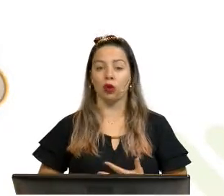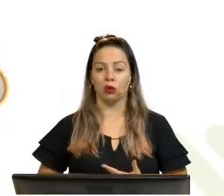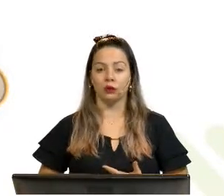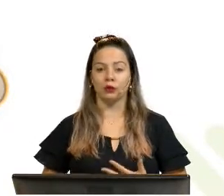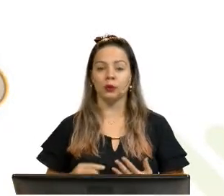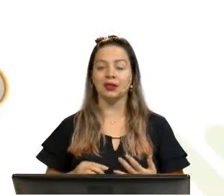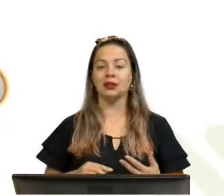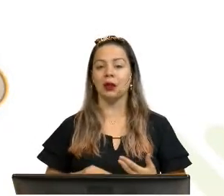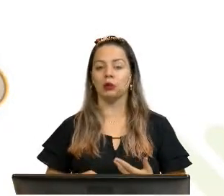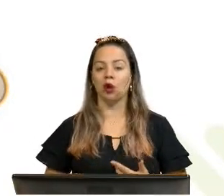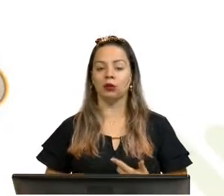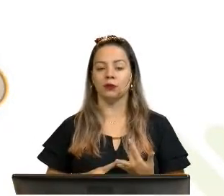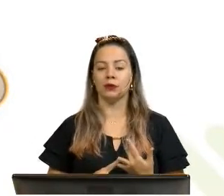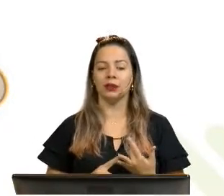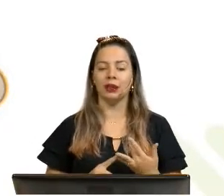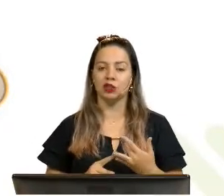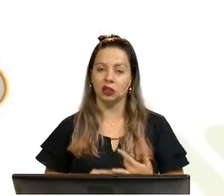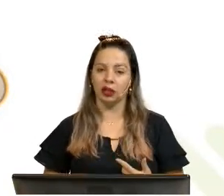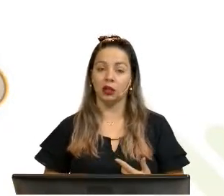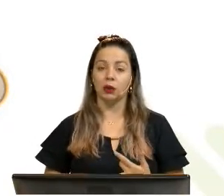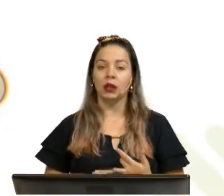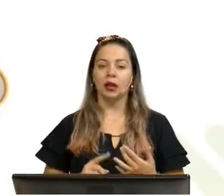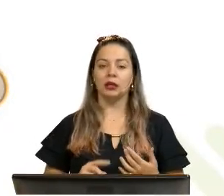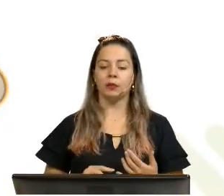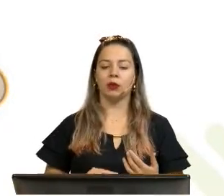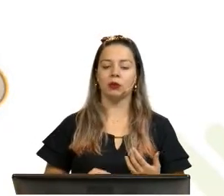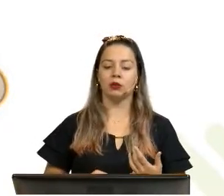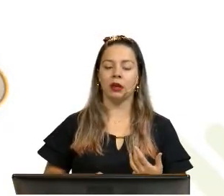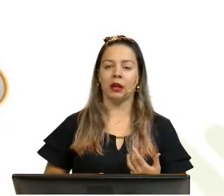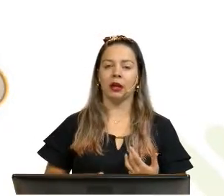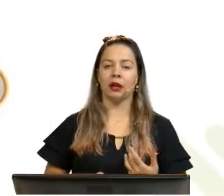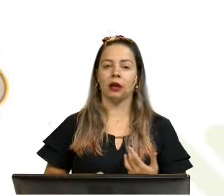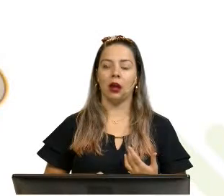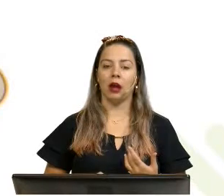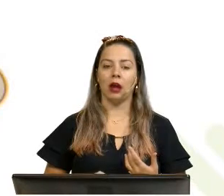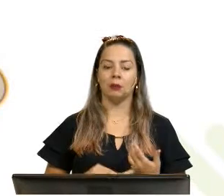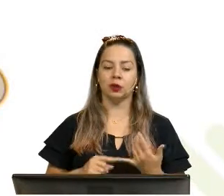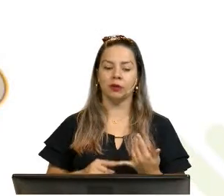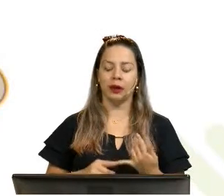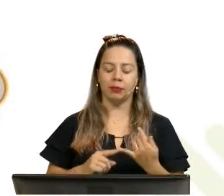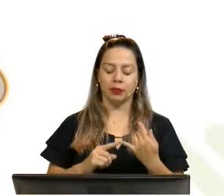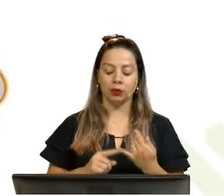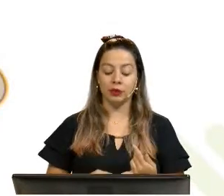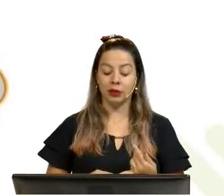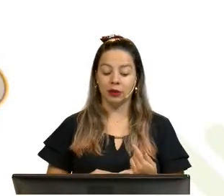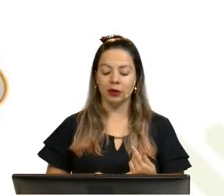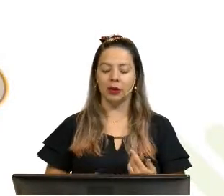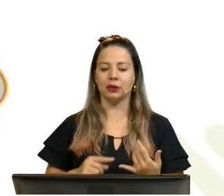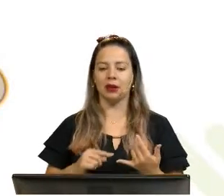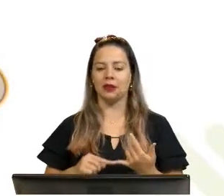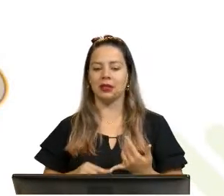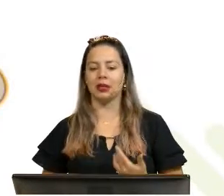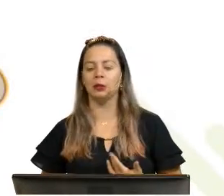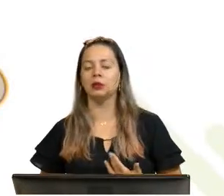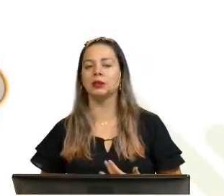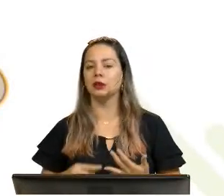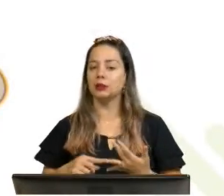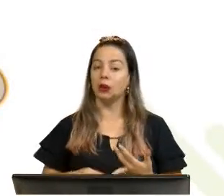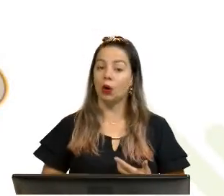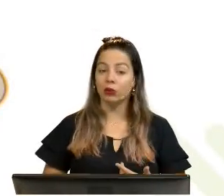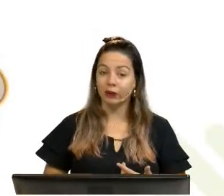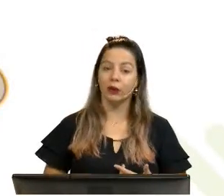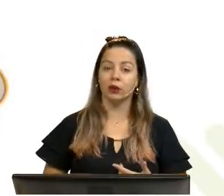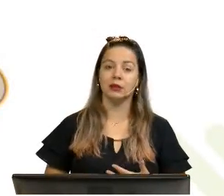autógrafos os seus autógrafos deste reino eles podem até ser é produzir o alimento através da aqmi ou